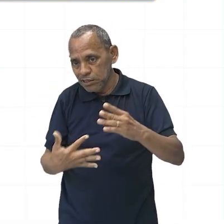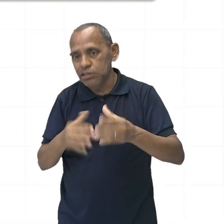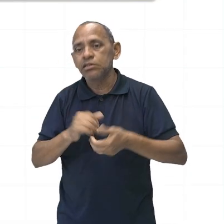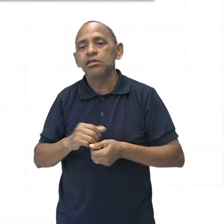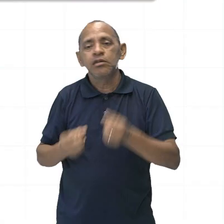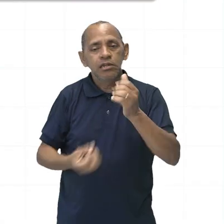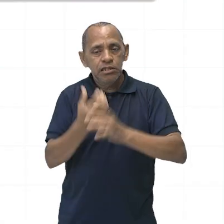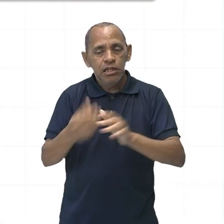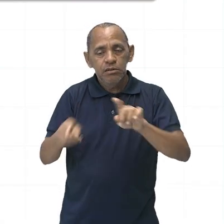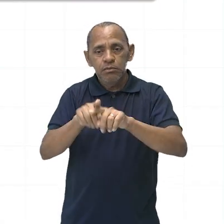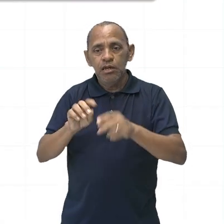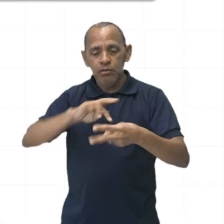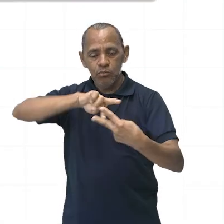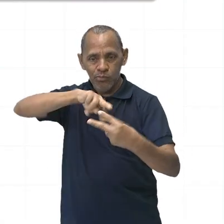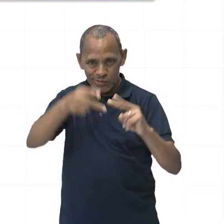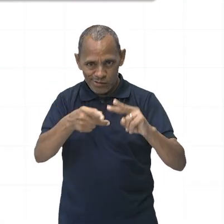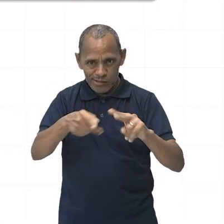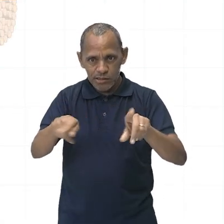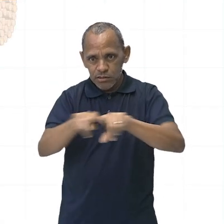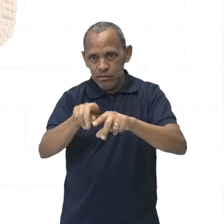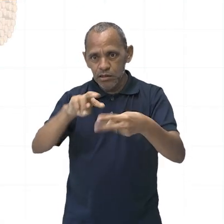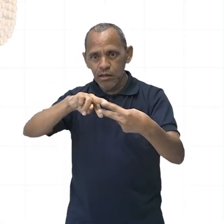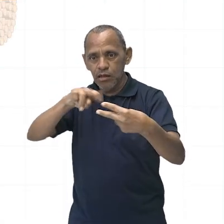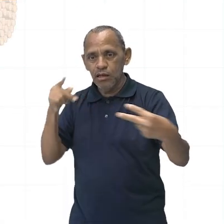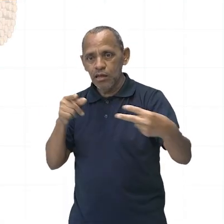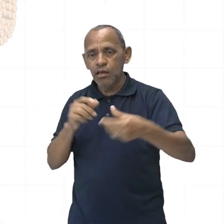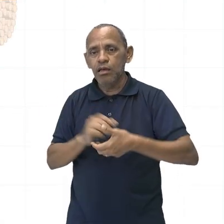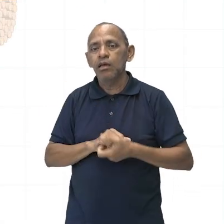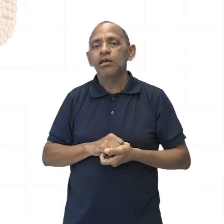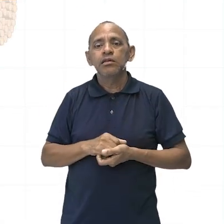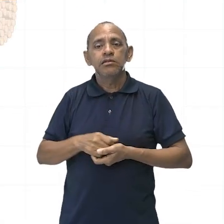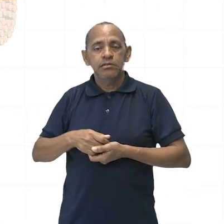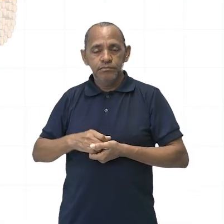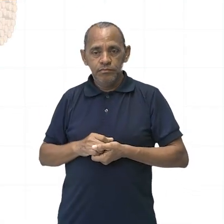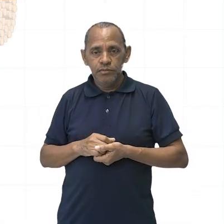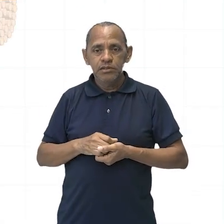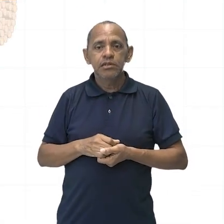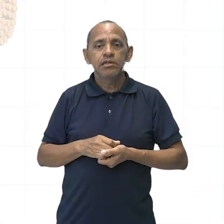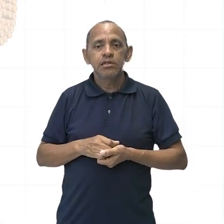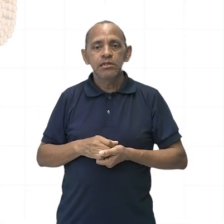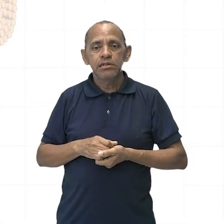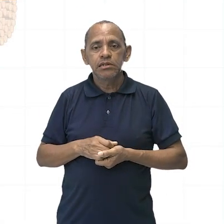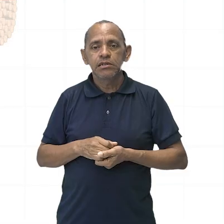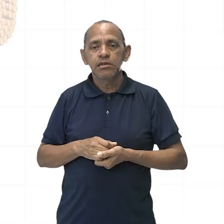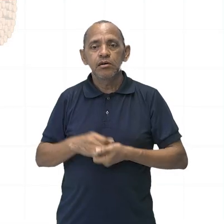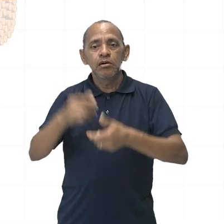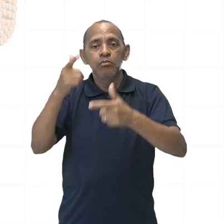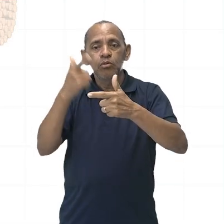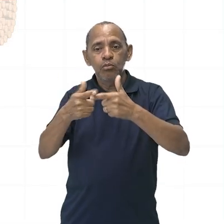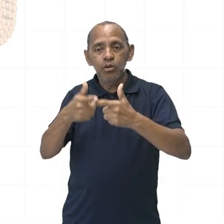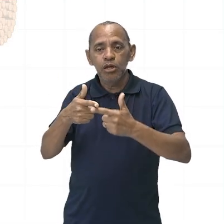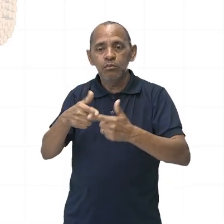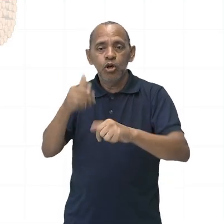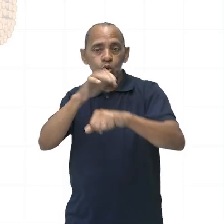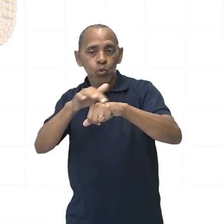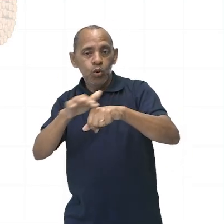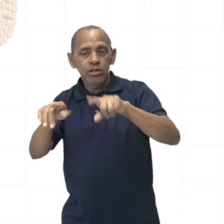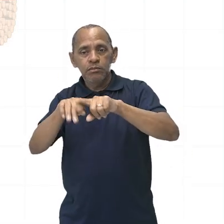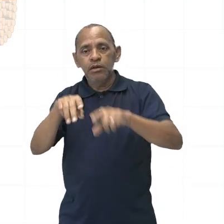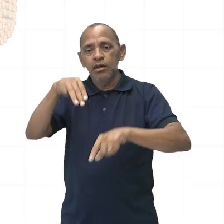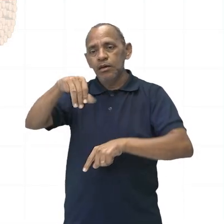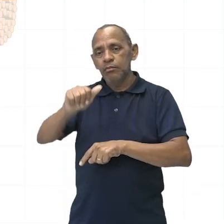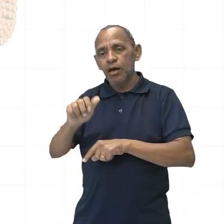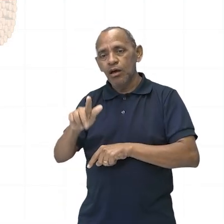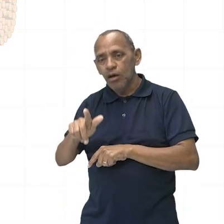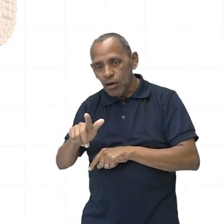das mutações gênicas, que é a síndrome de Marfan. Ela ocorre em decorrência de mutações no gene